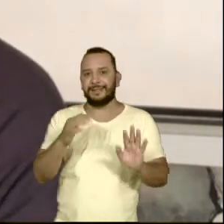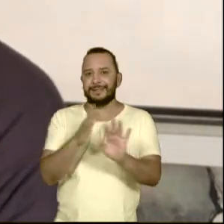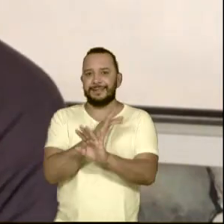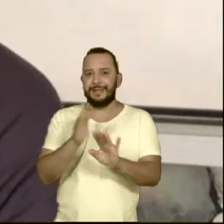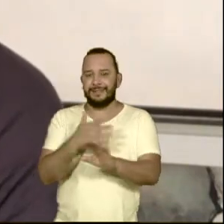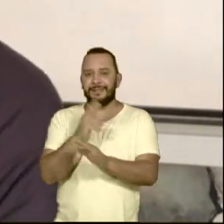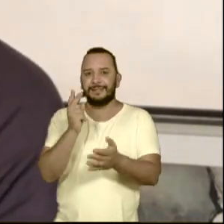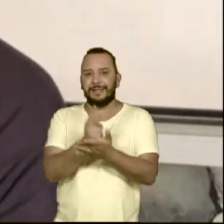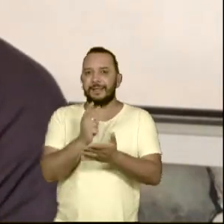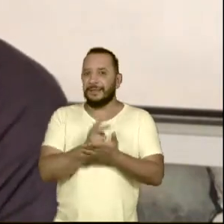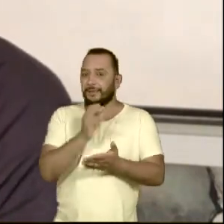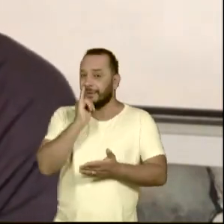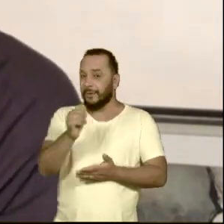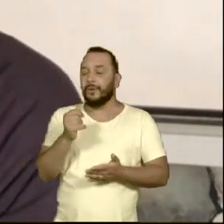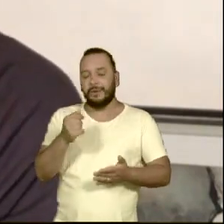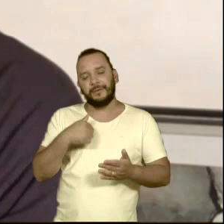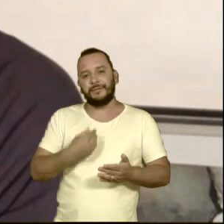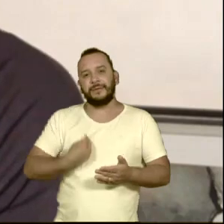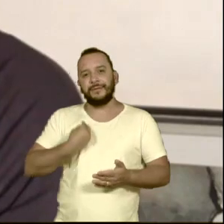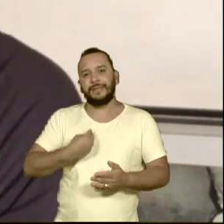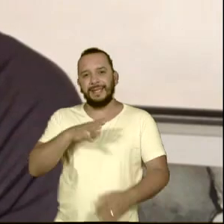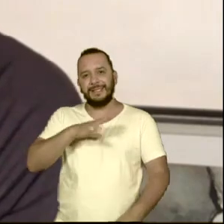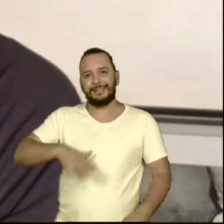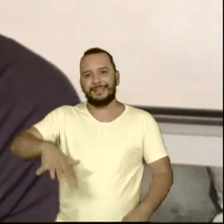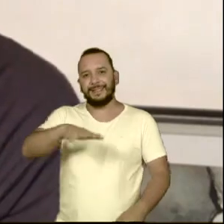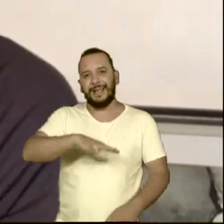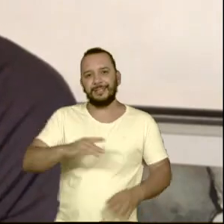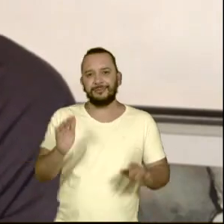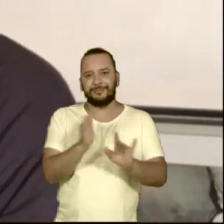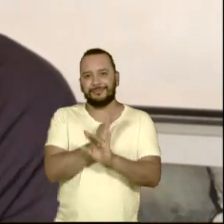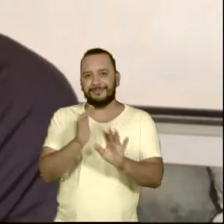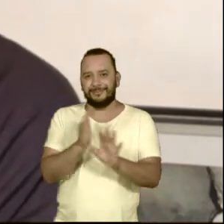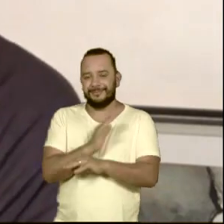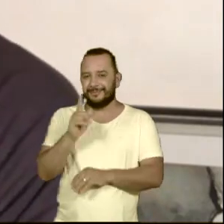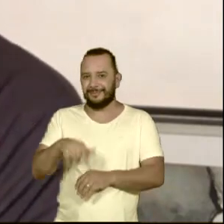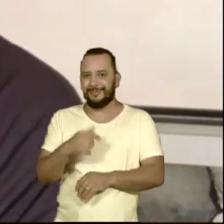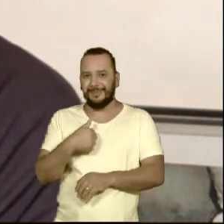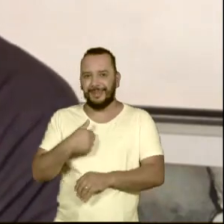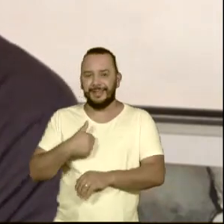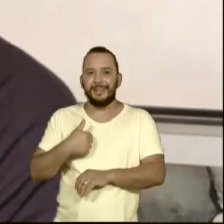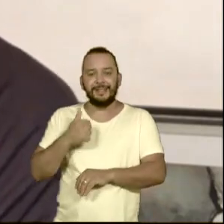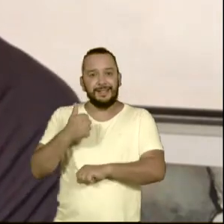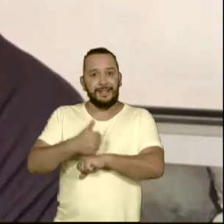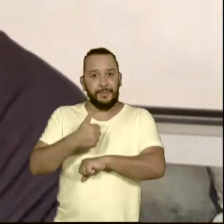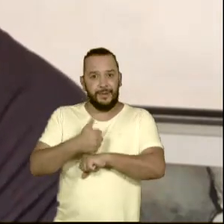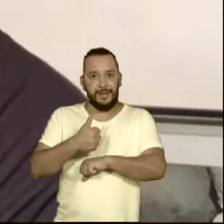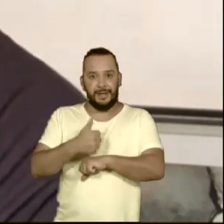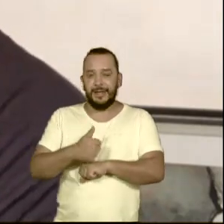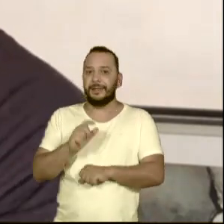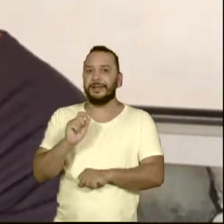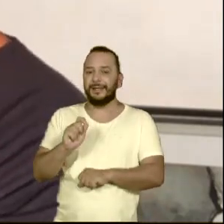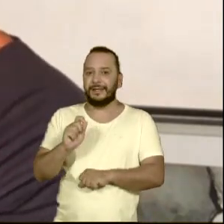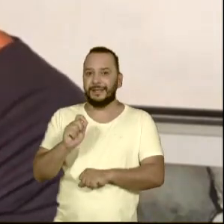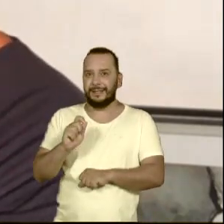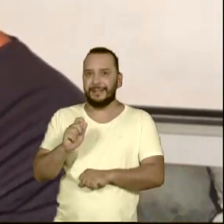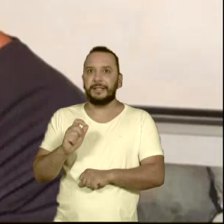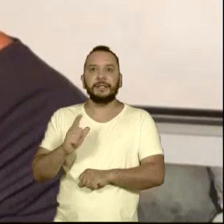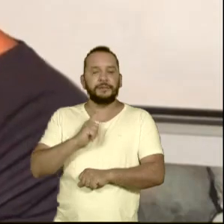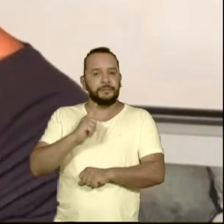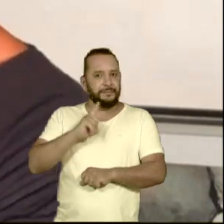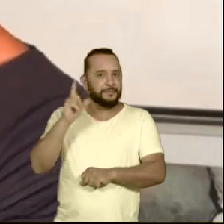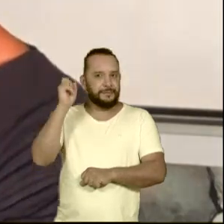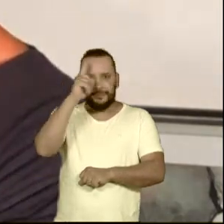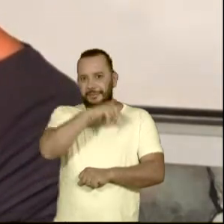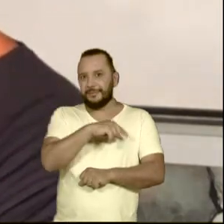O Júlio sempre falou que estava na cidade grande. Então, é uma temporada que a gente não só tem essa dificuldade de